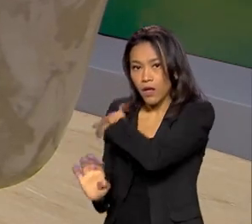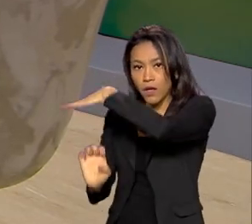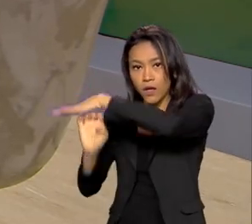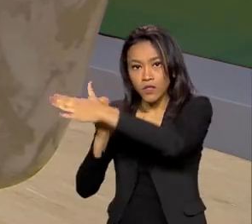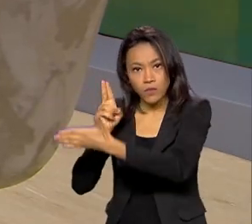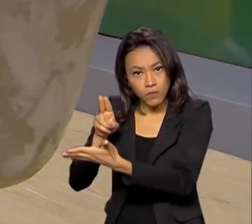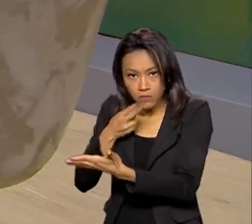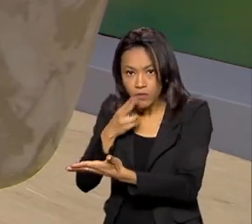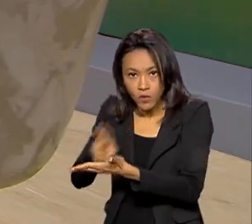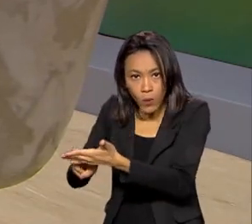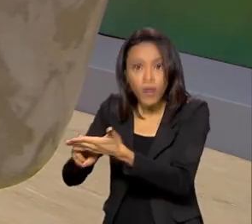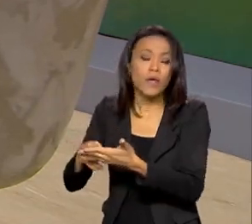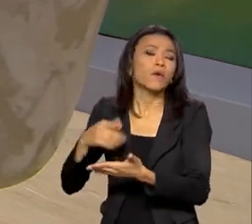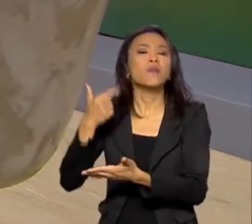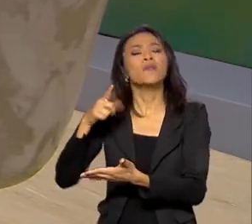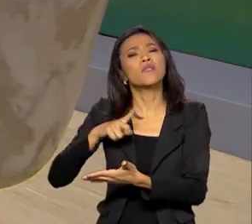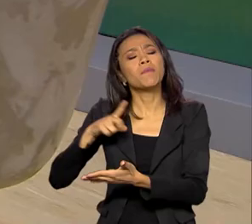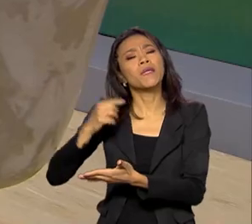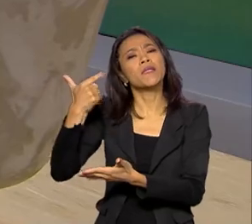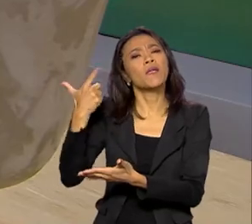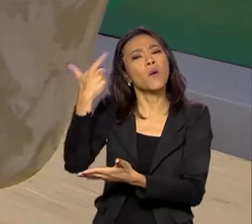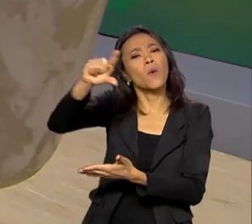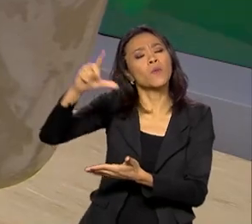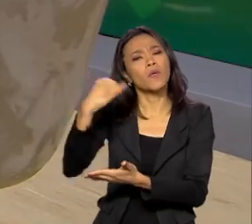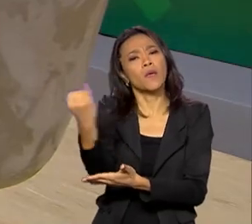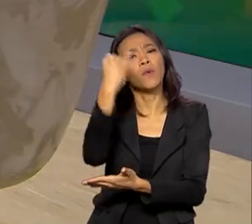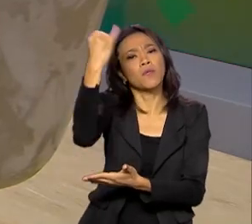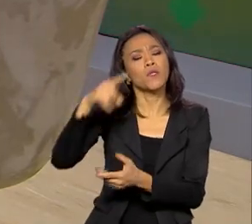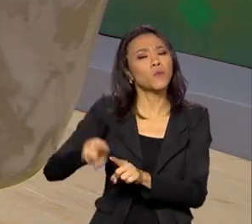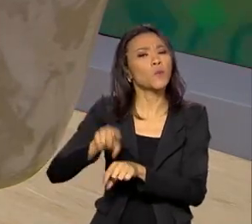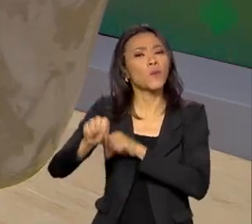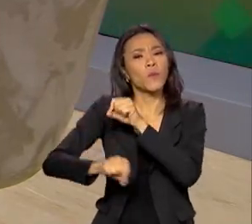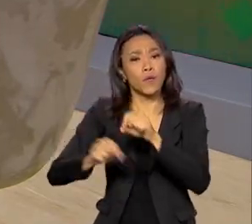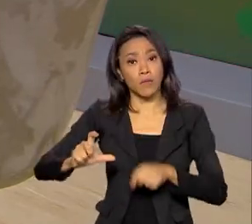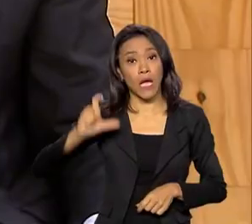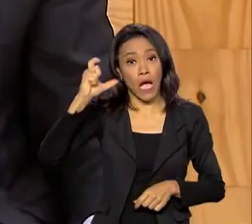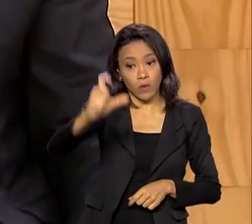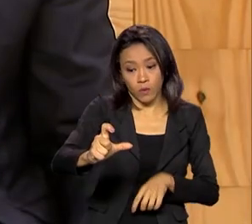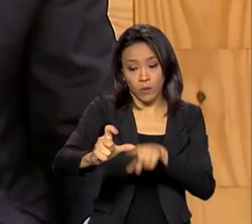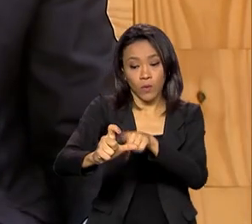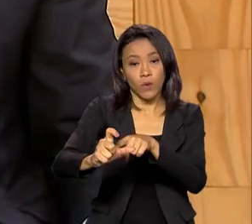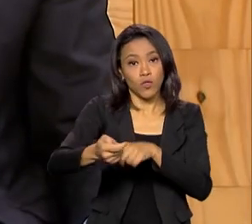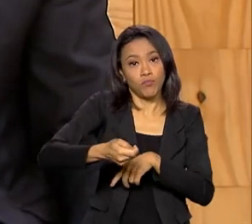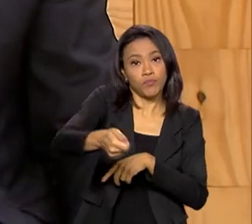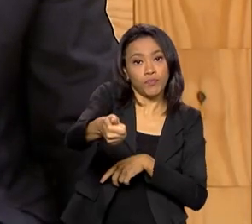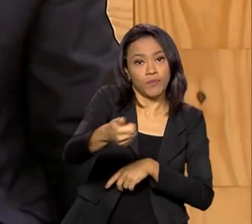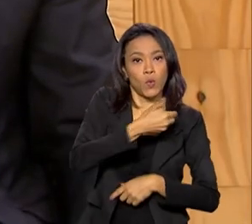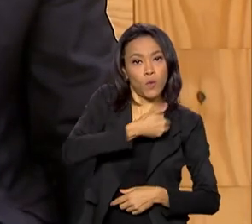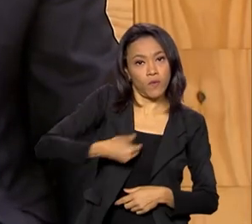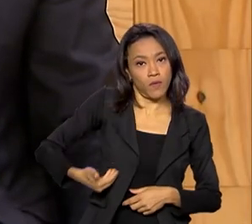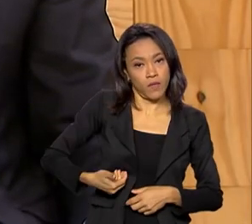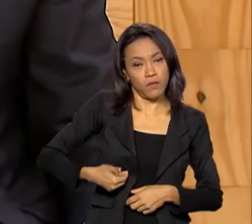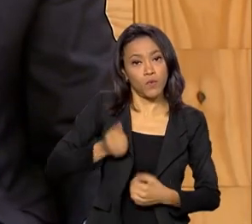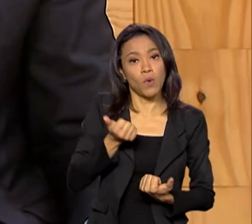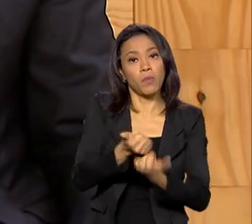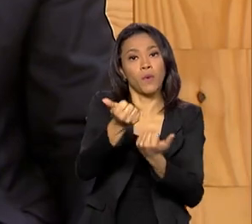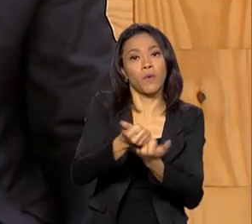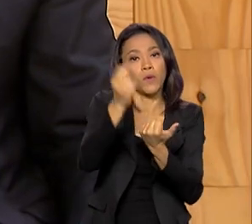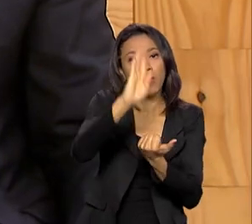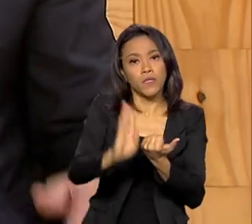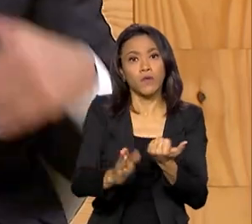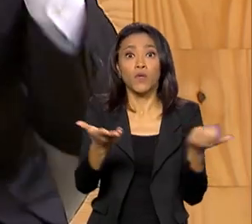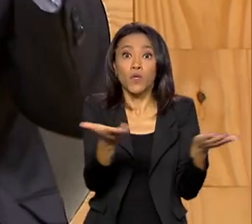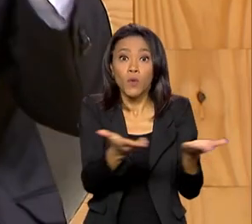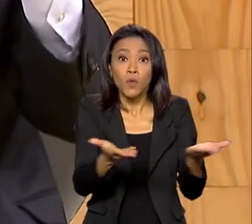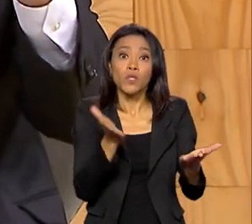distribuição importante que é feita pelos Correios são dos cartões do Auxílio Brasil, que estão atingindo mais de 20 milhões de famílias